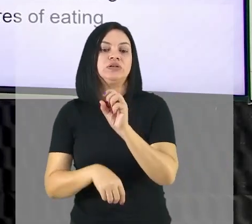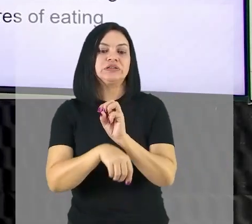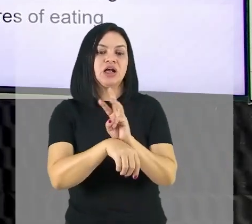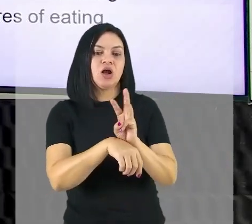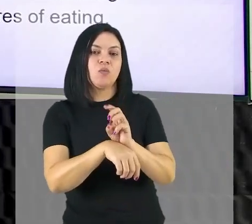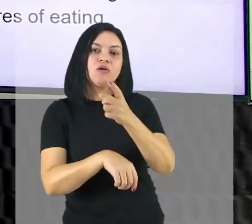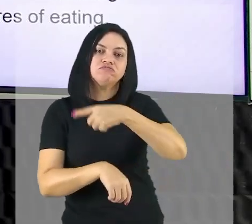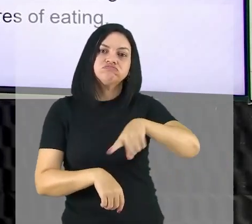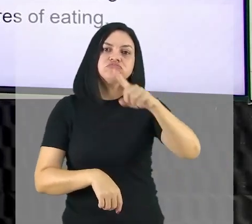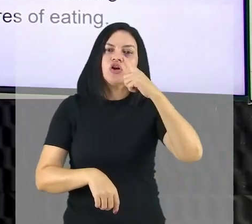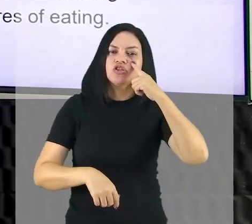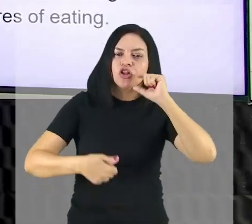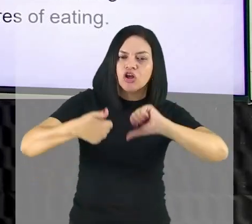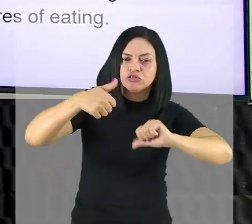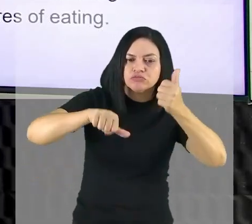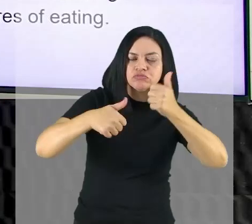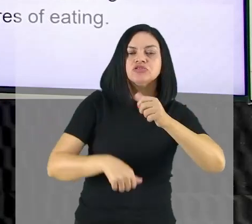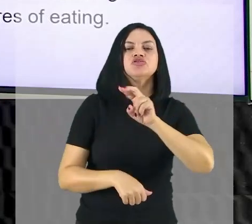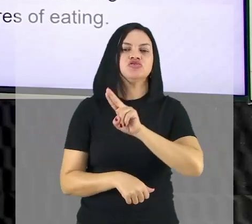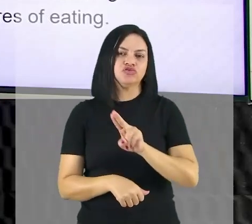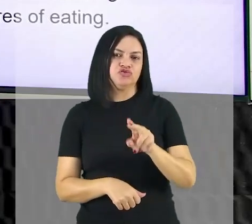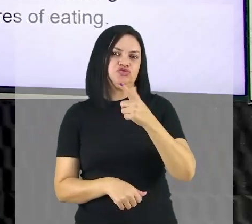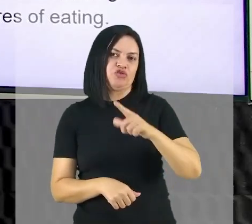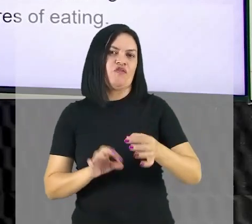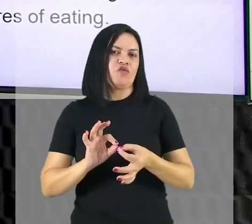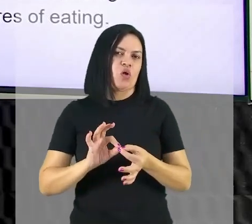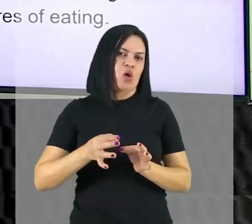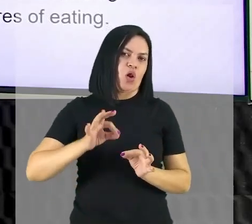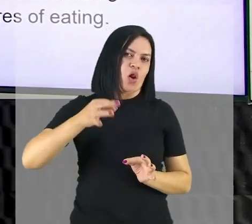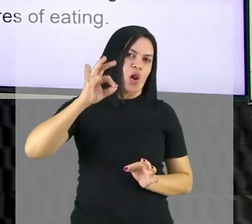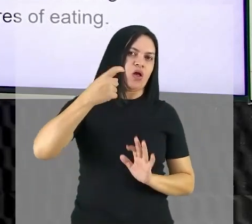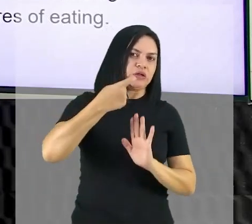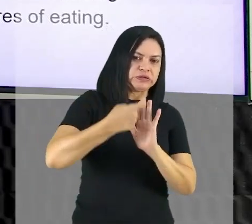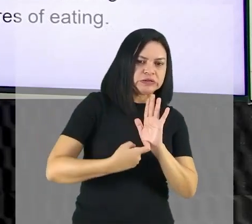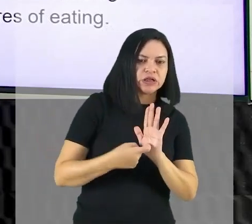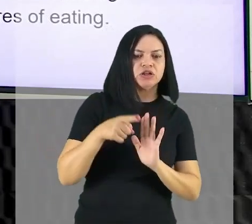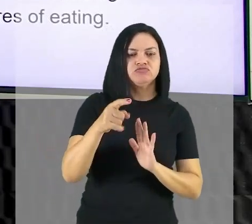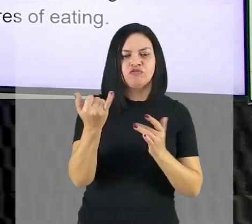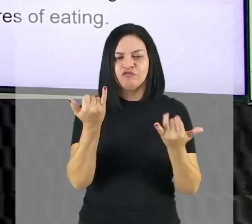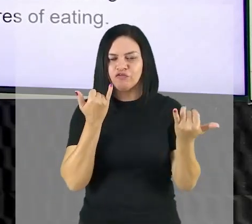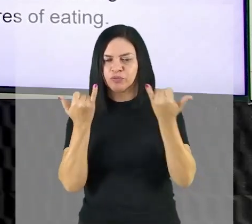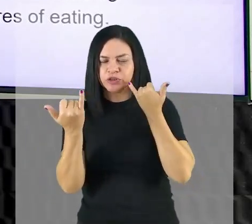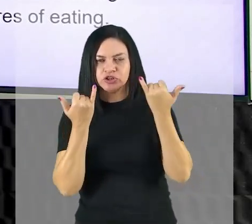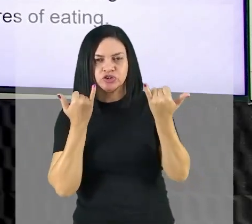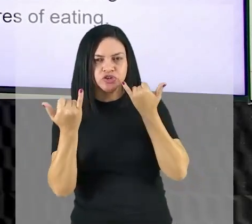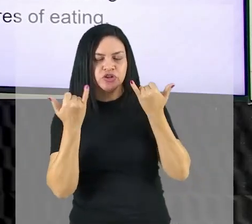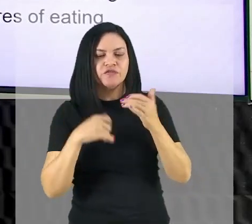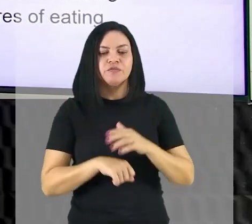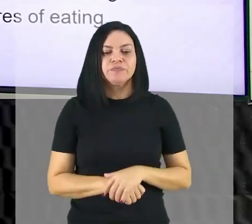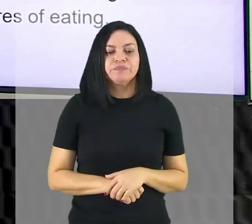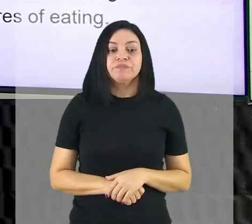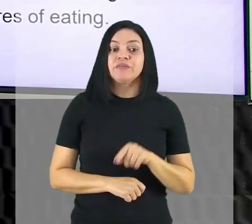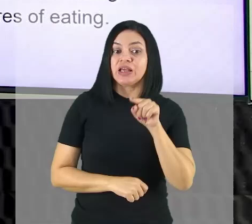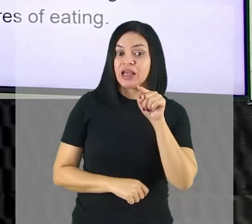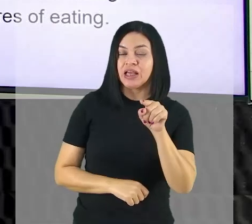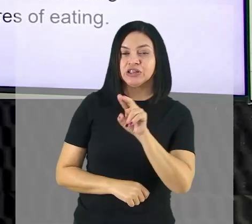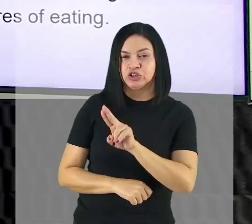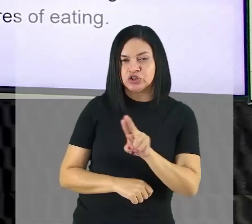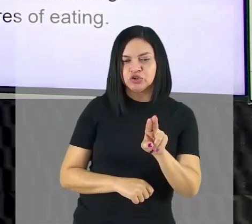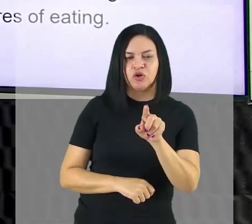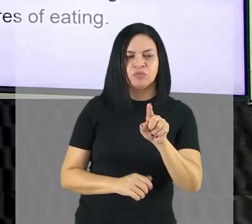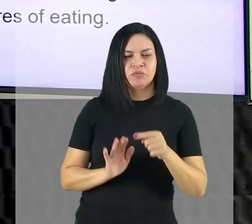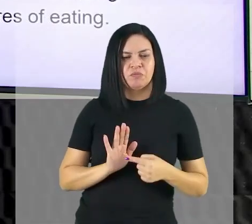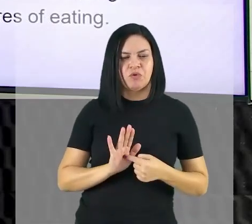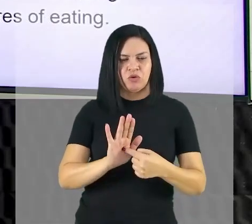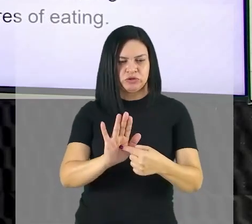a gente analisar. De novo, um texto maiorzinho, tá? Aqui um texto informativo. Esse nome que aparece